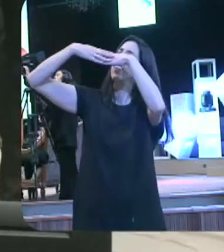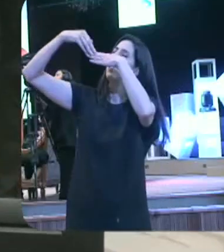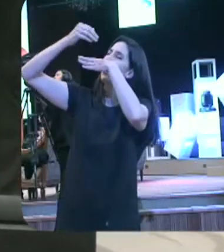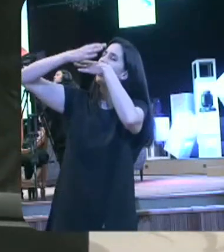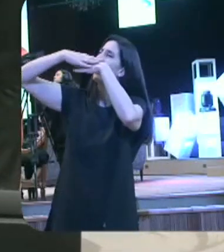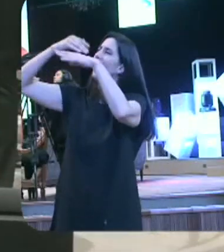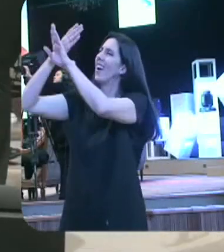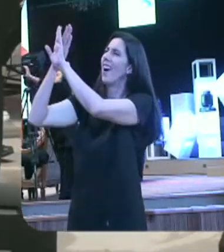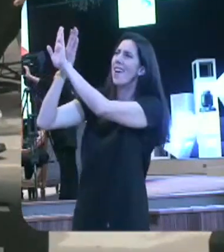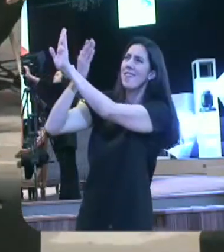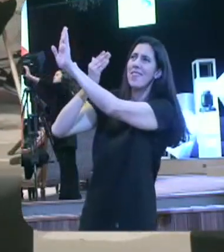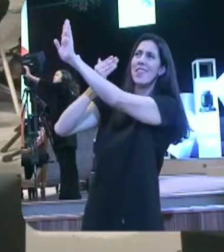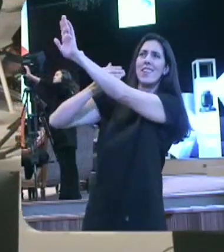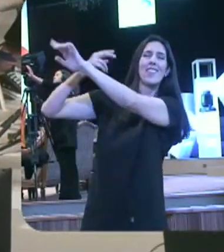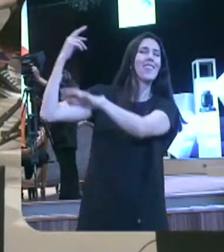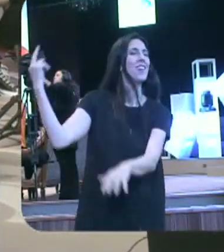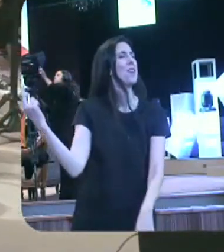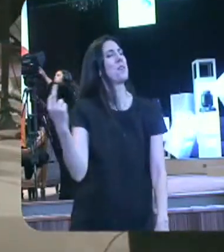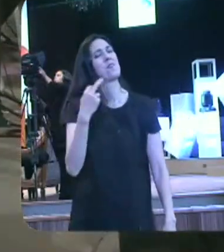afago,